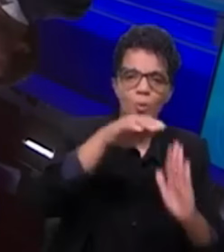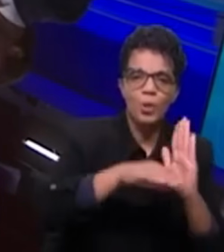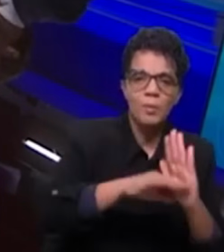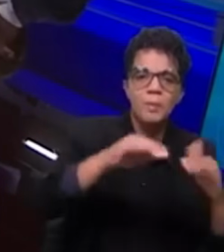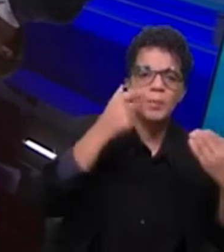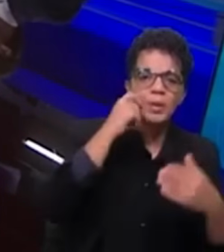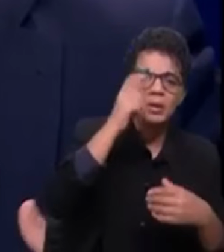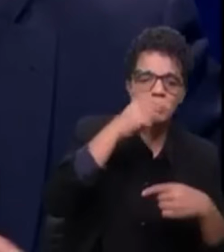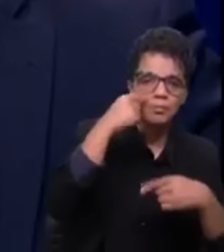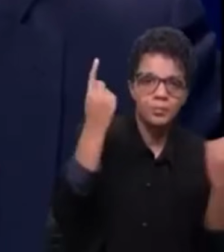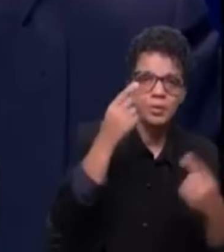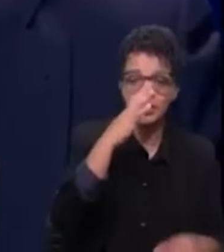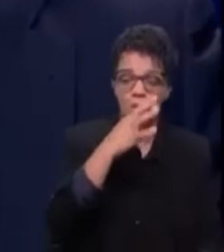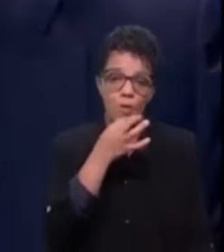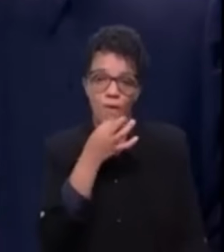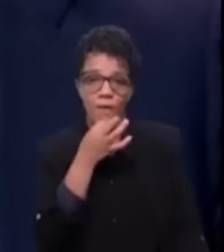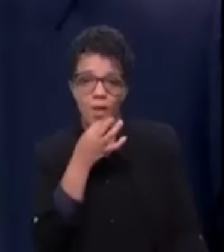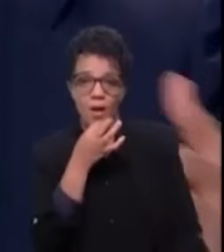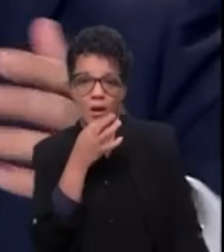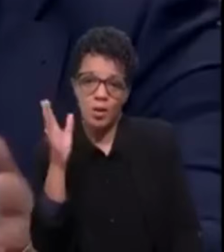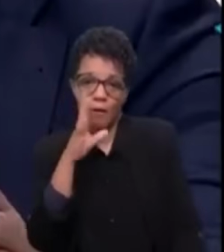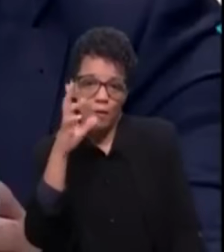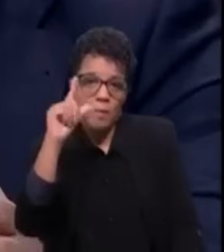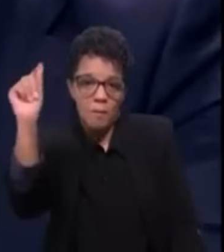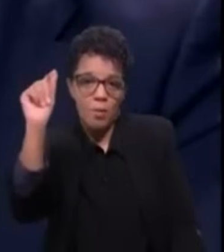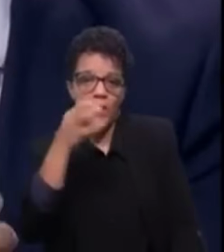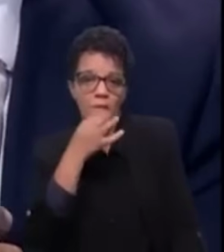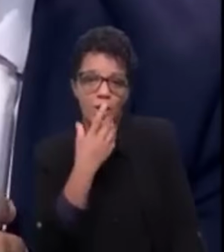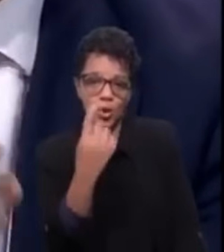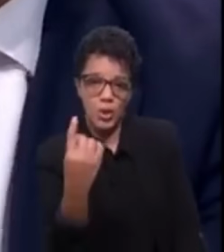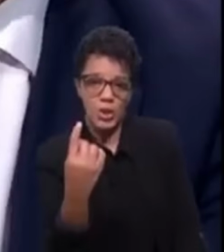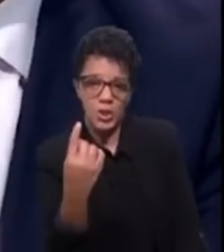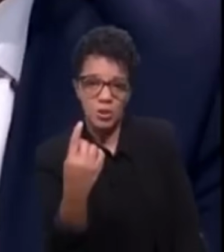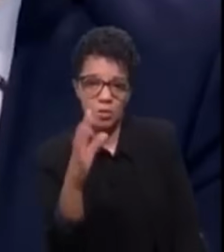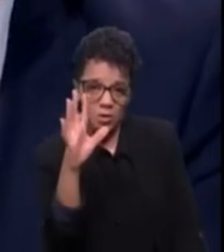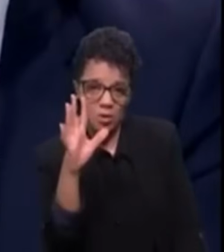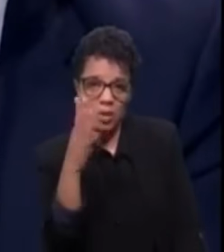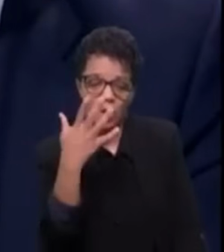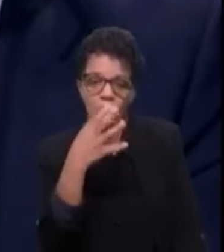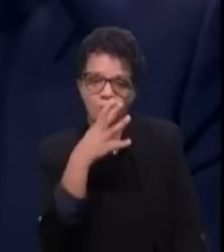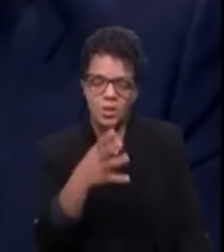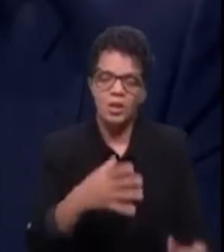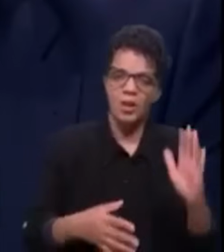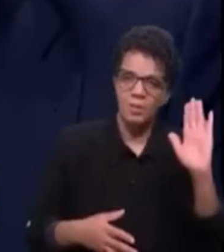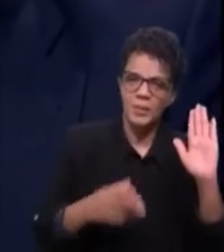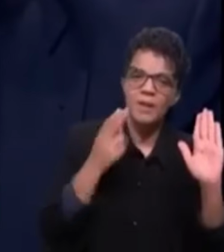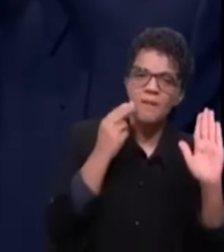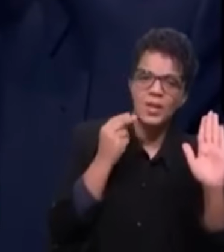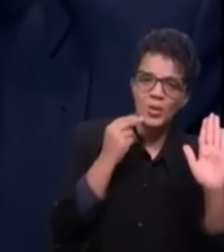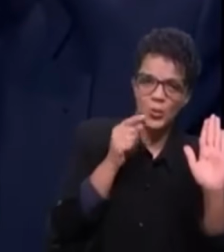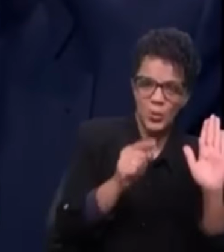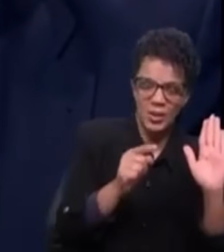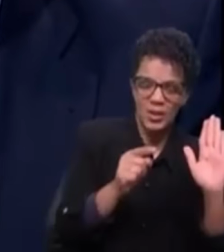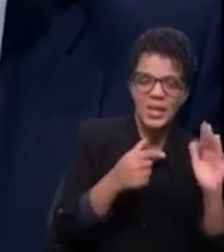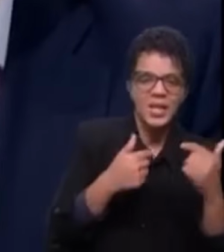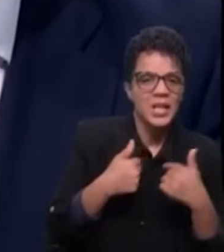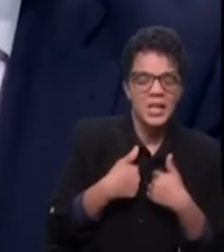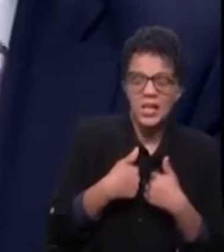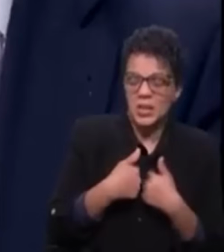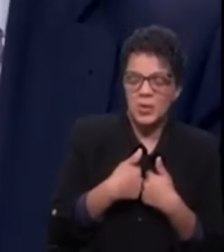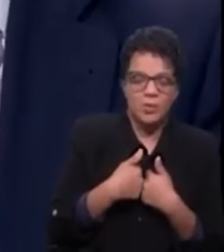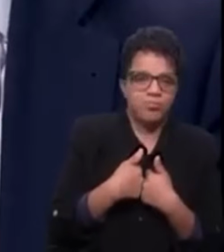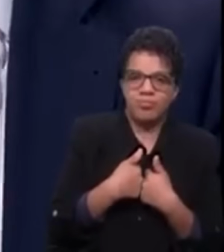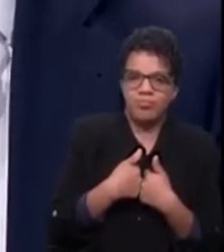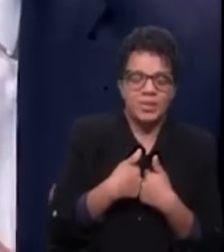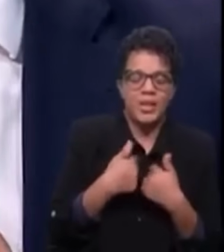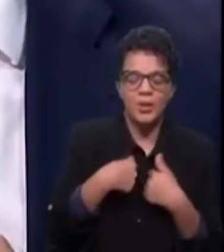primeiro Se eu não puder falar bom então eu voume embora e Lu fala sozinho co fala sozinho agora deix dizer ser o André Ventura eu estou eu